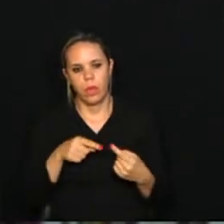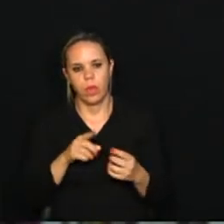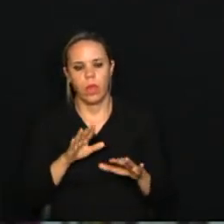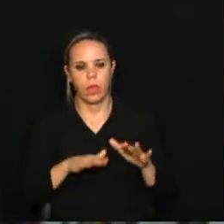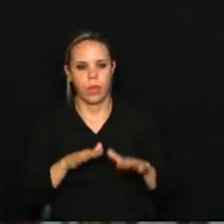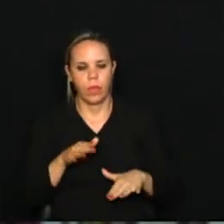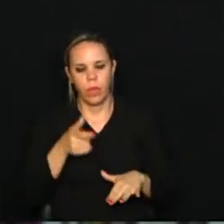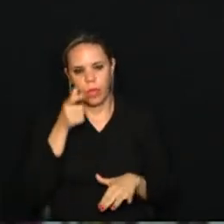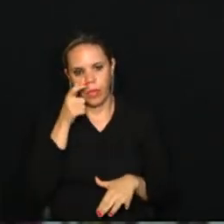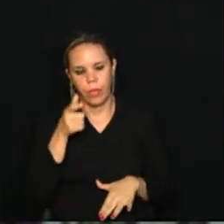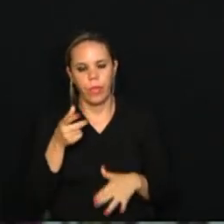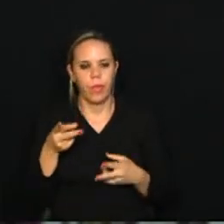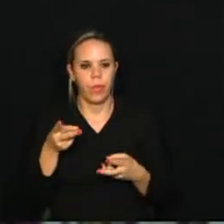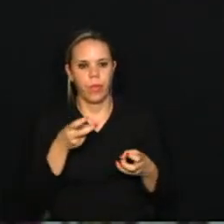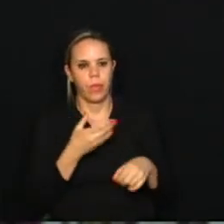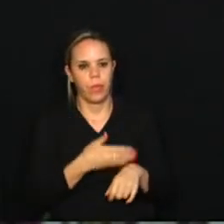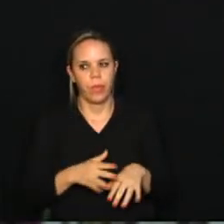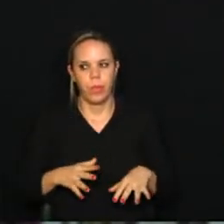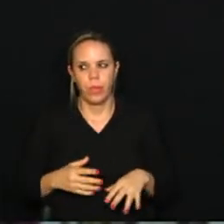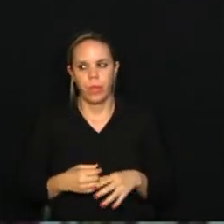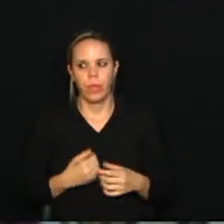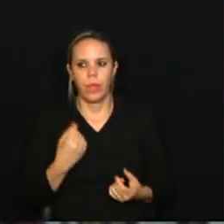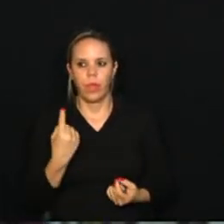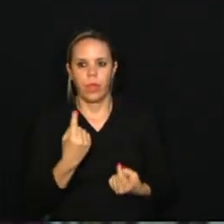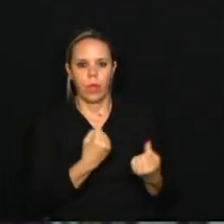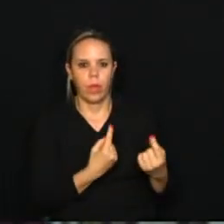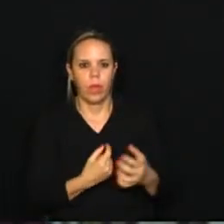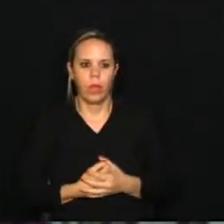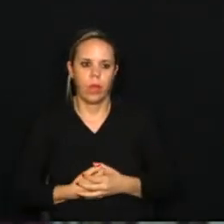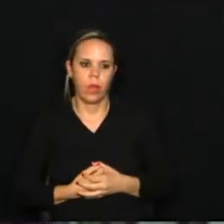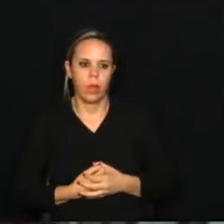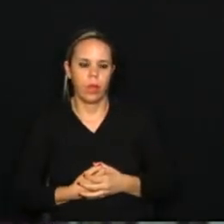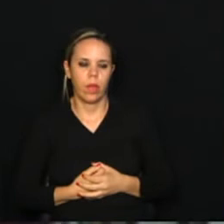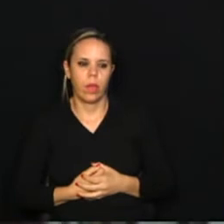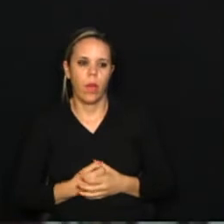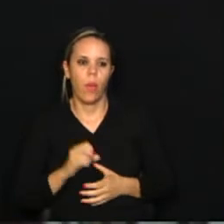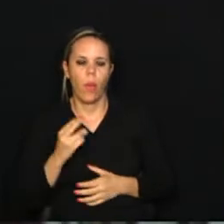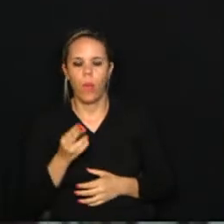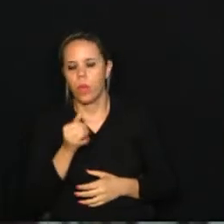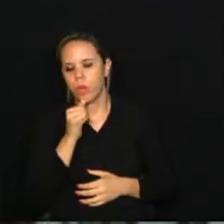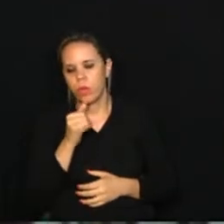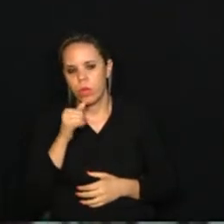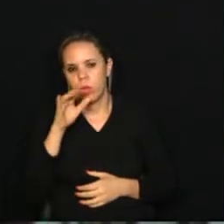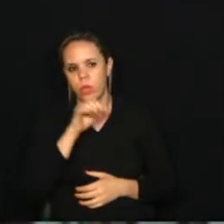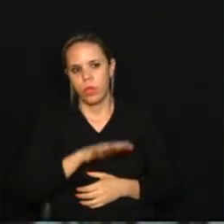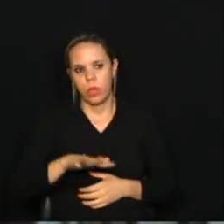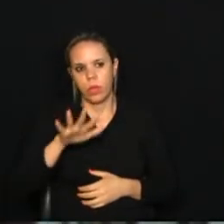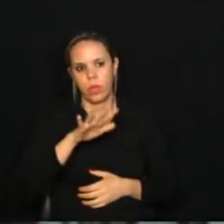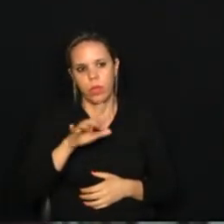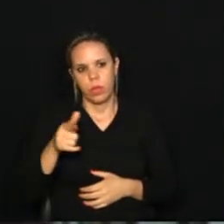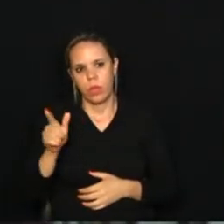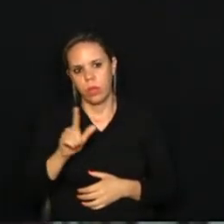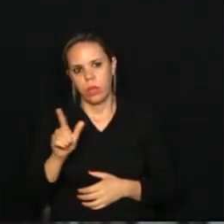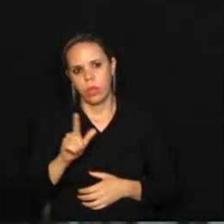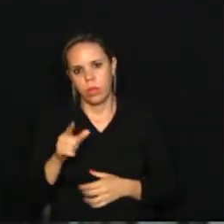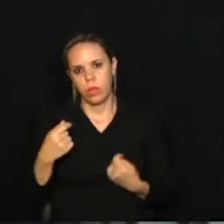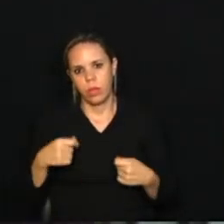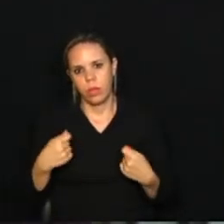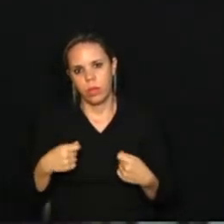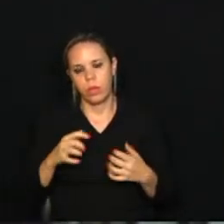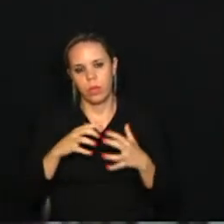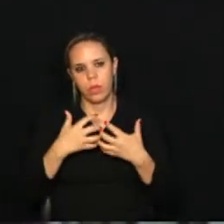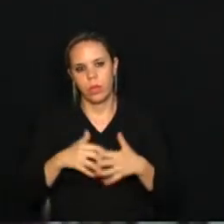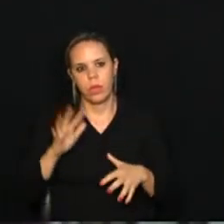aí ver praticamente caso a caso, do que a questão mais geral, que evidentemente precisa ser